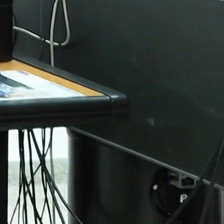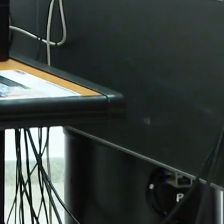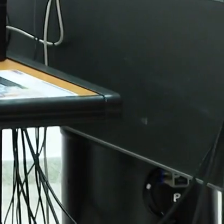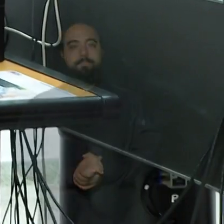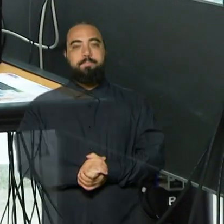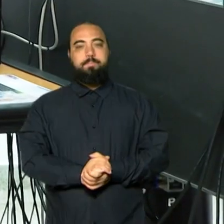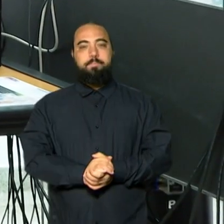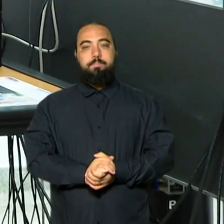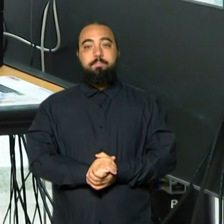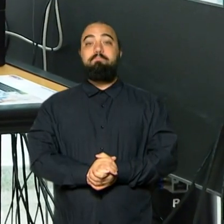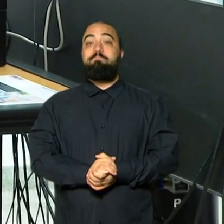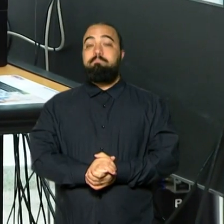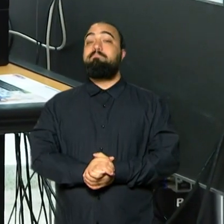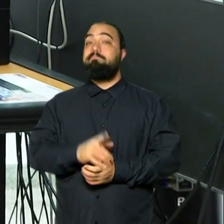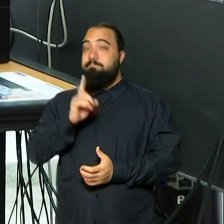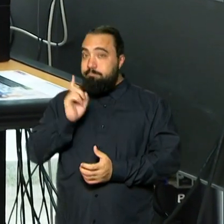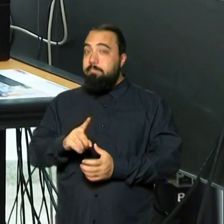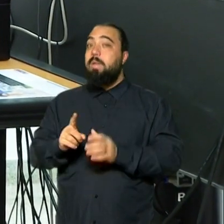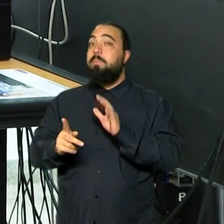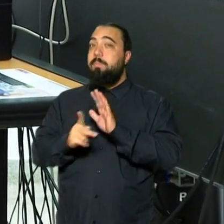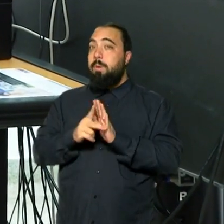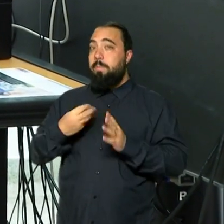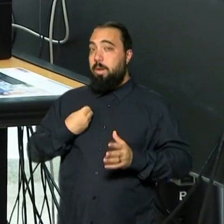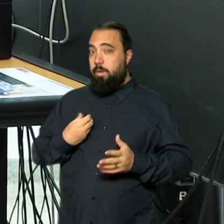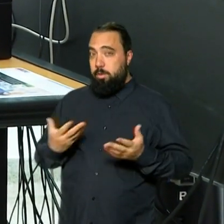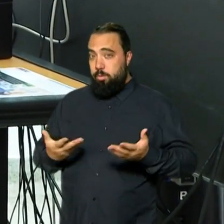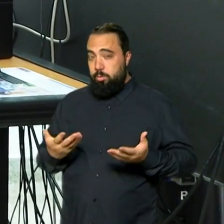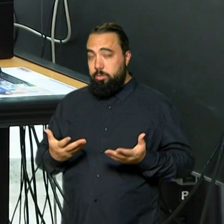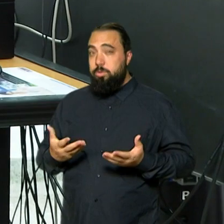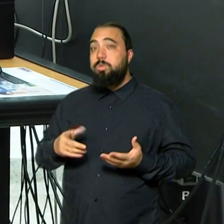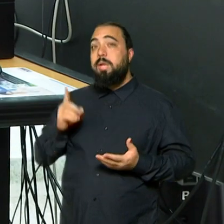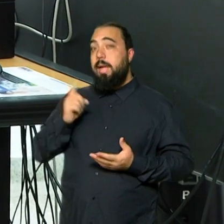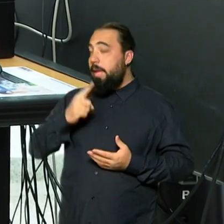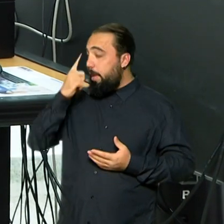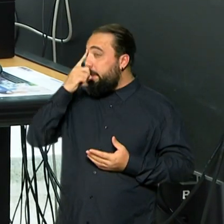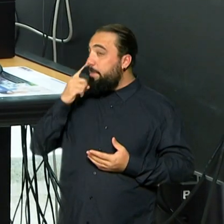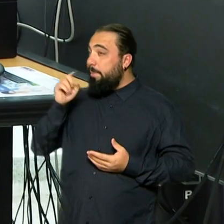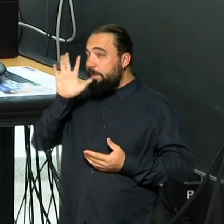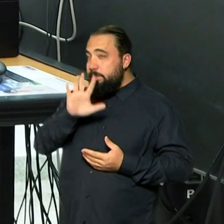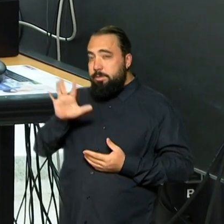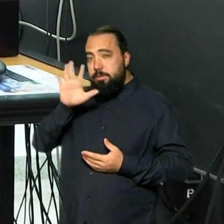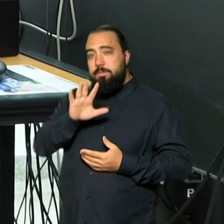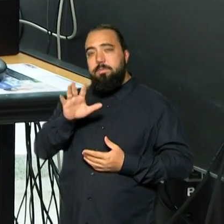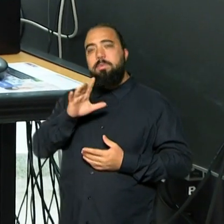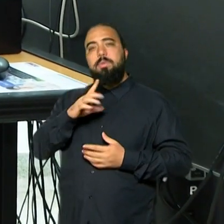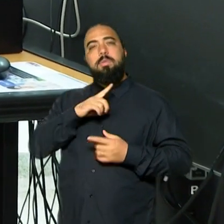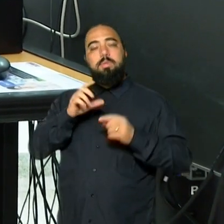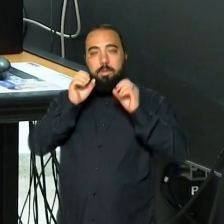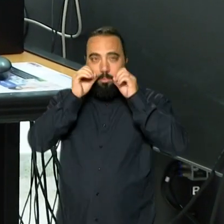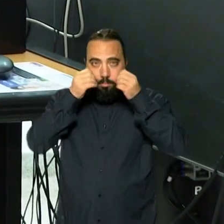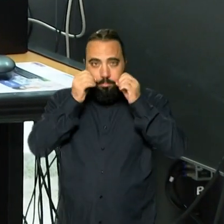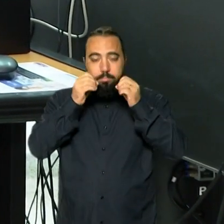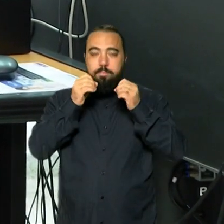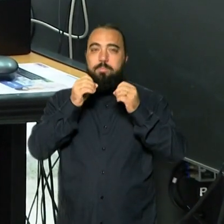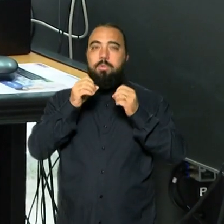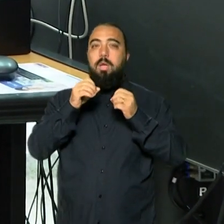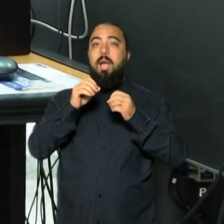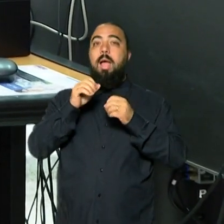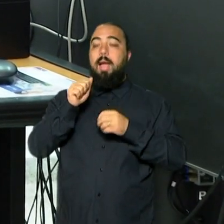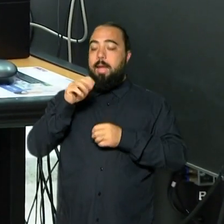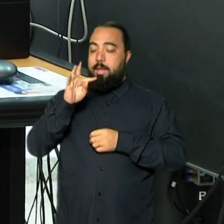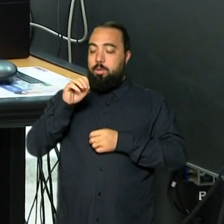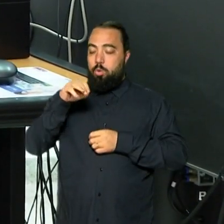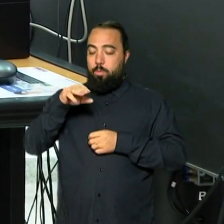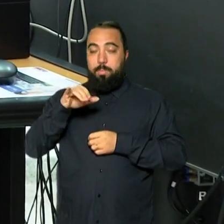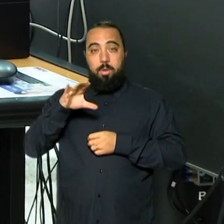Um exemplo bastante atual é a imagem tirada com o microscópio de força atômica de